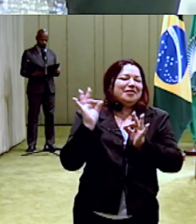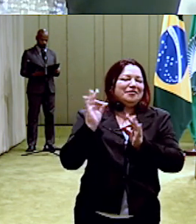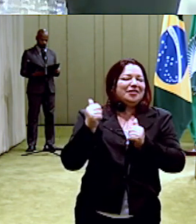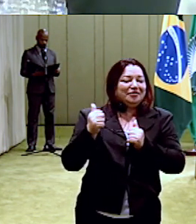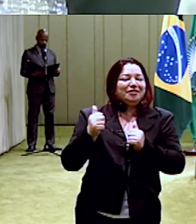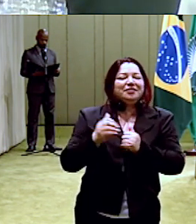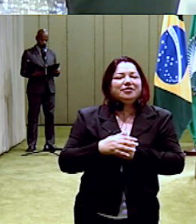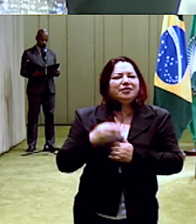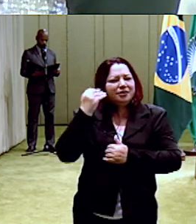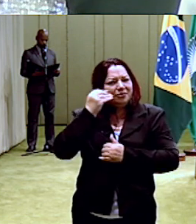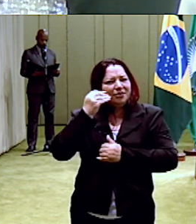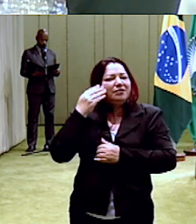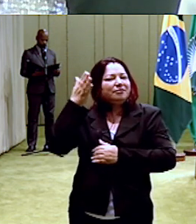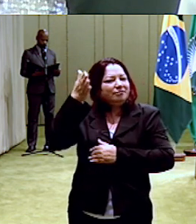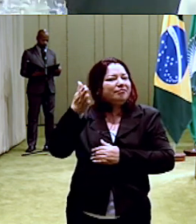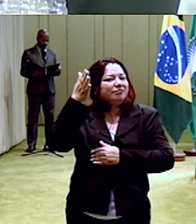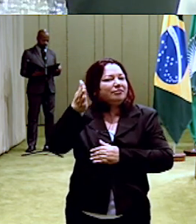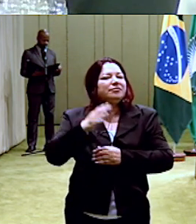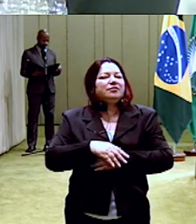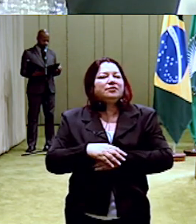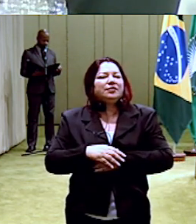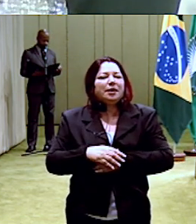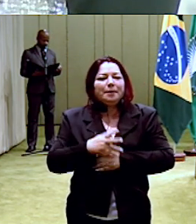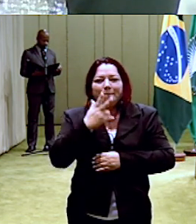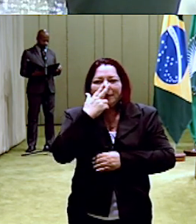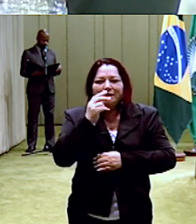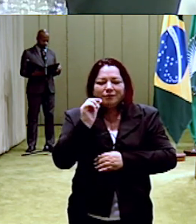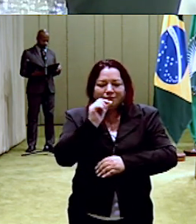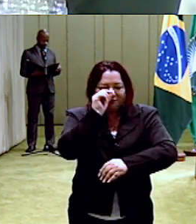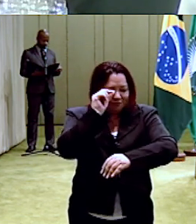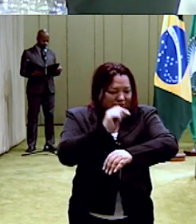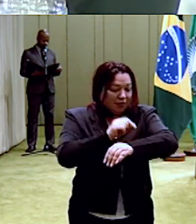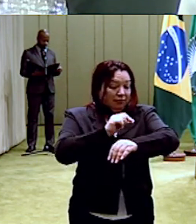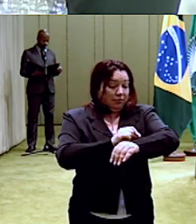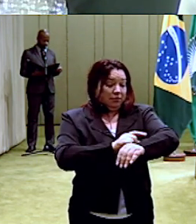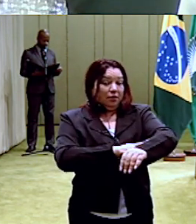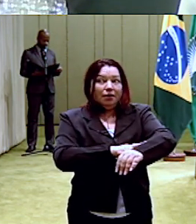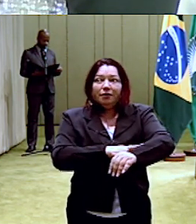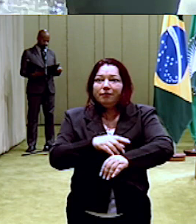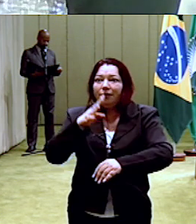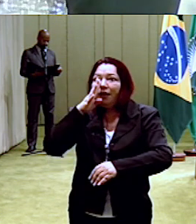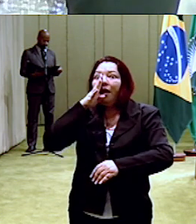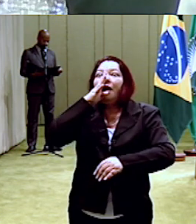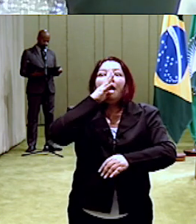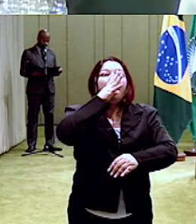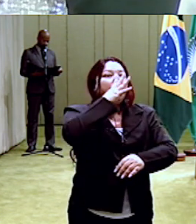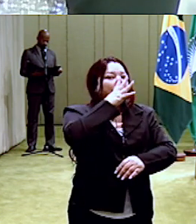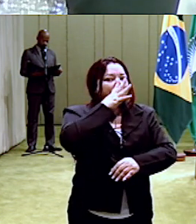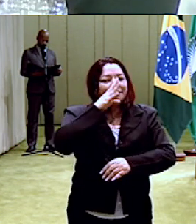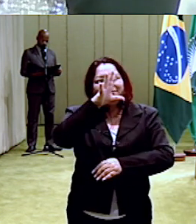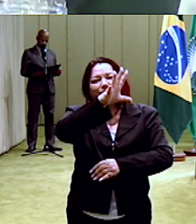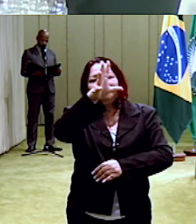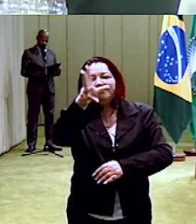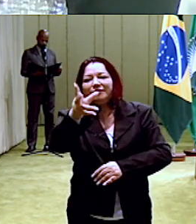alguns meses na África, e é como se um mosquito mordesse você. Você fica encantado, absolutamente encantado com a